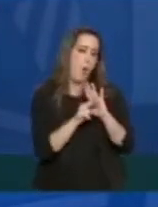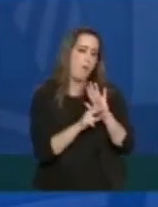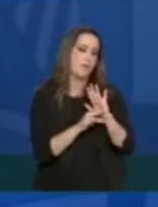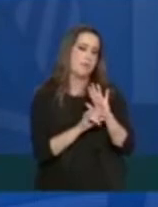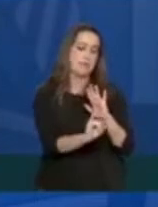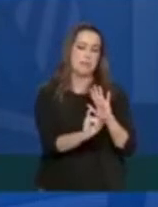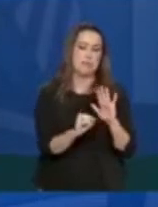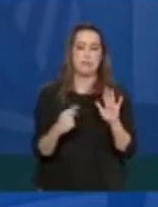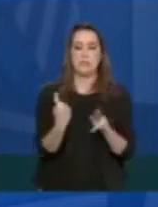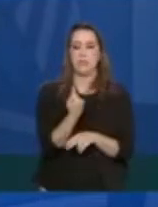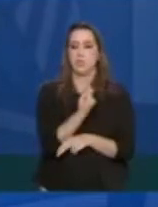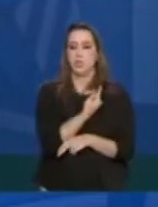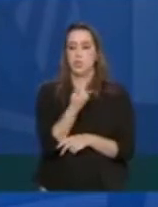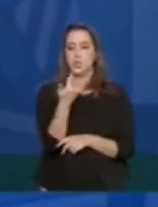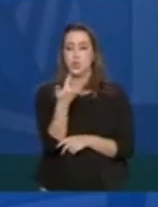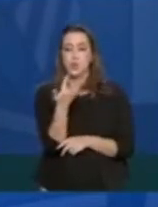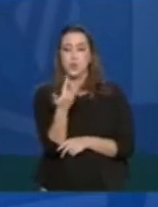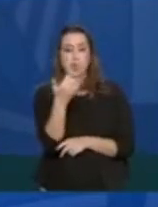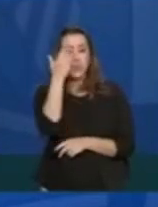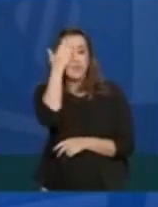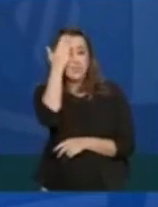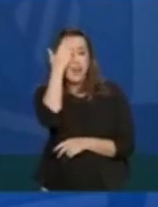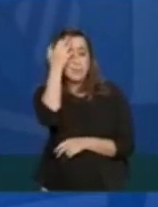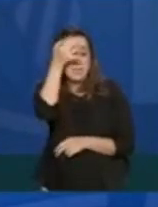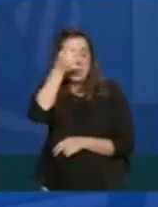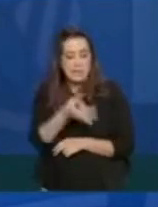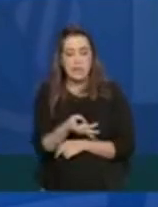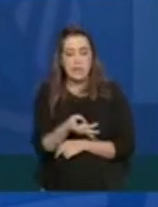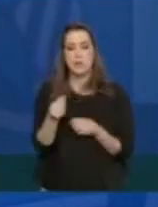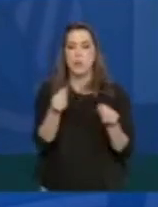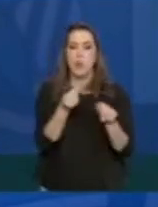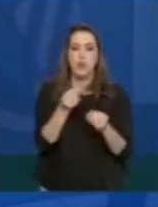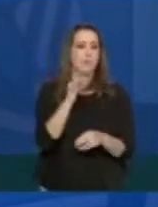sem que tenhamos a exata dimensão dos impactos